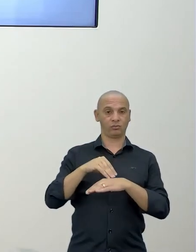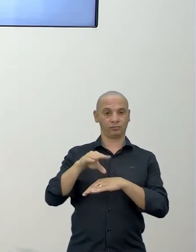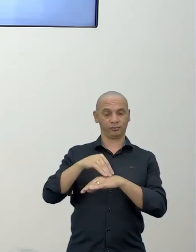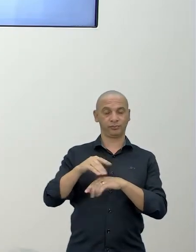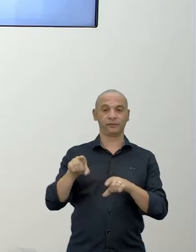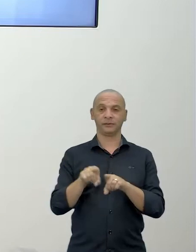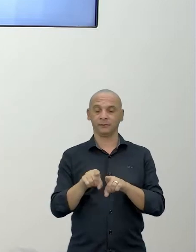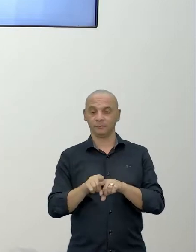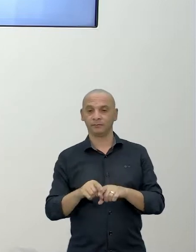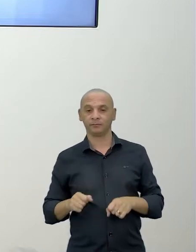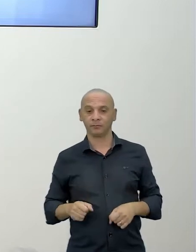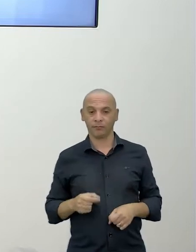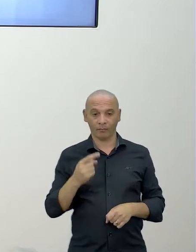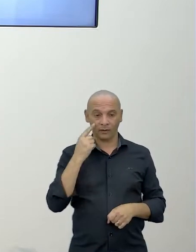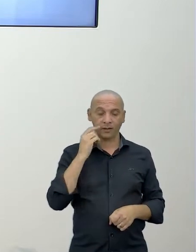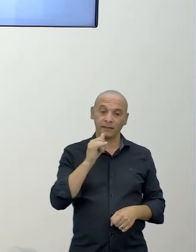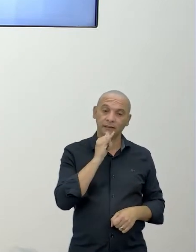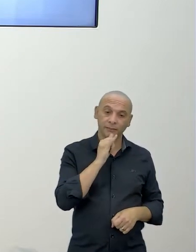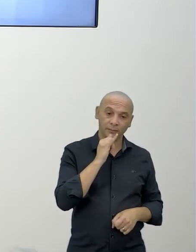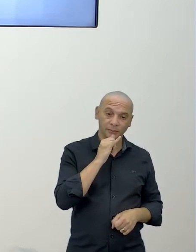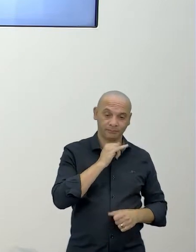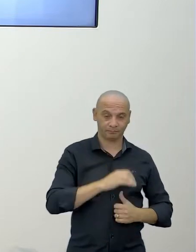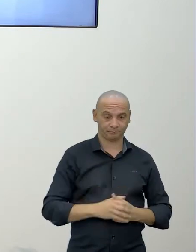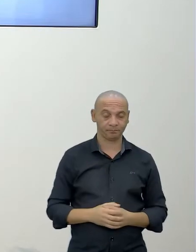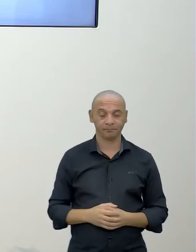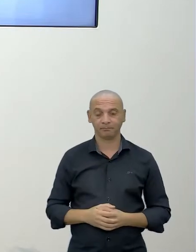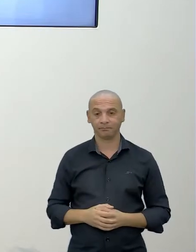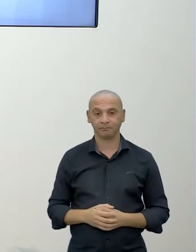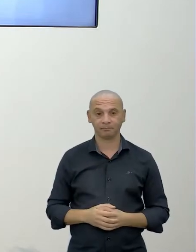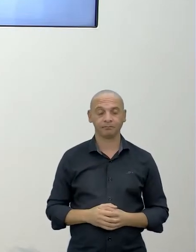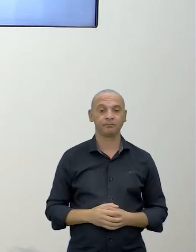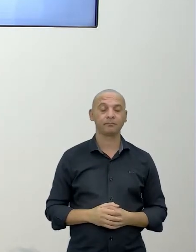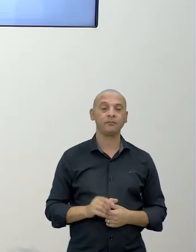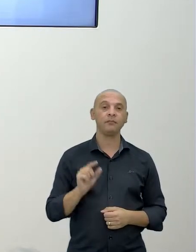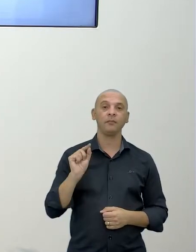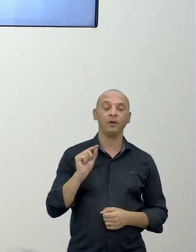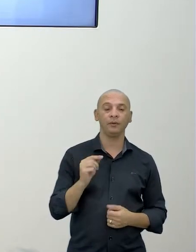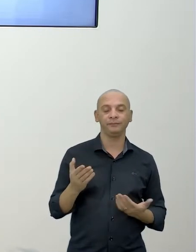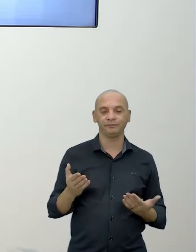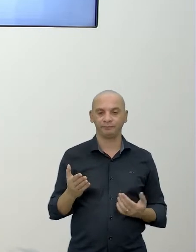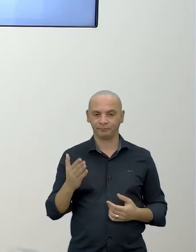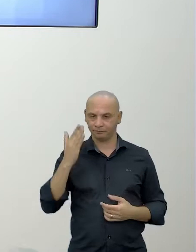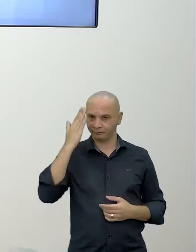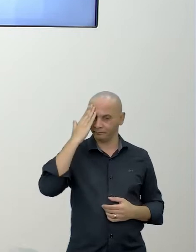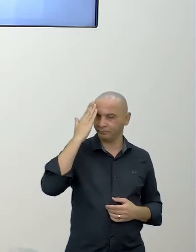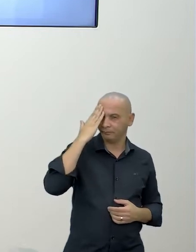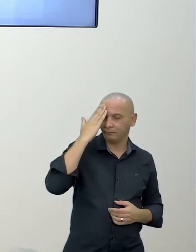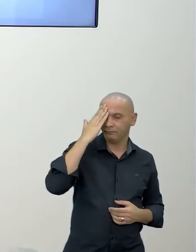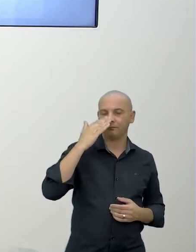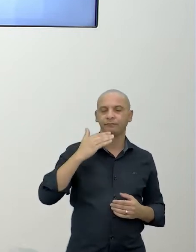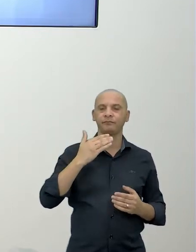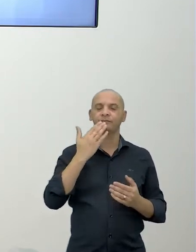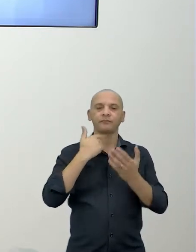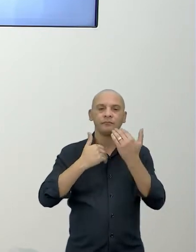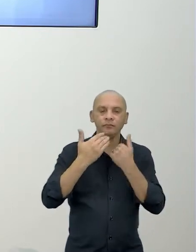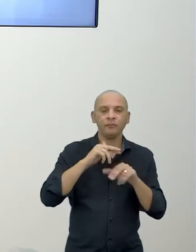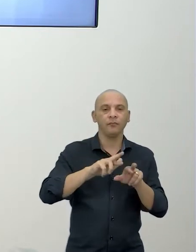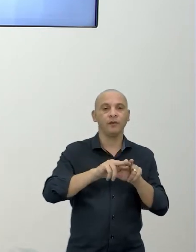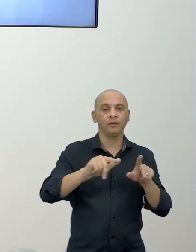entender melhor essa questão. A gente tem aqui alguns temas, né, de sugestões, de temas e abordagens. Então,